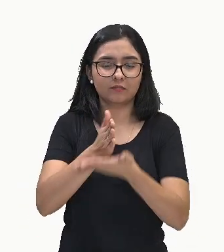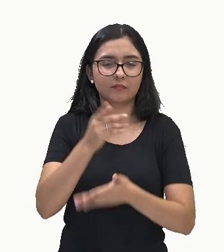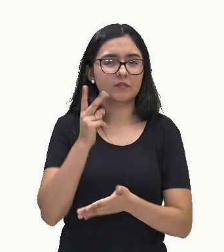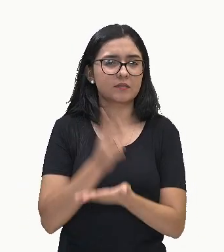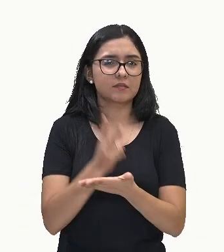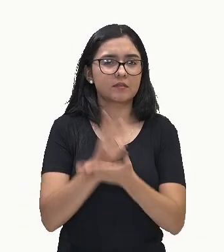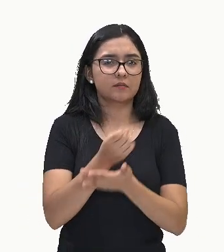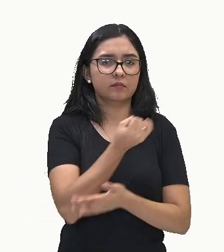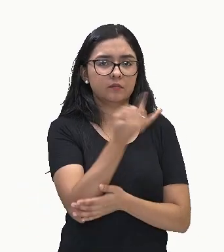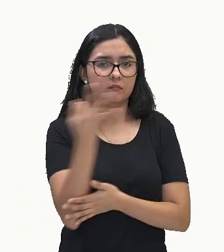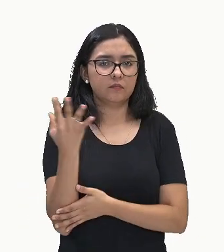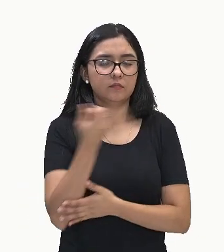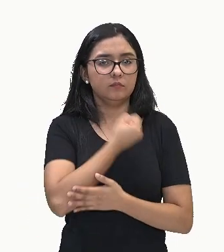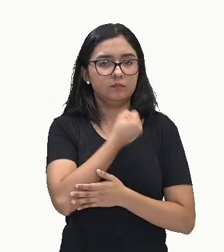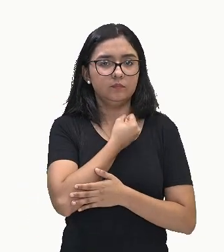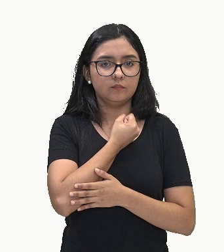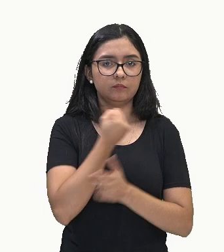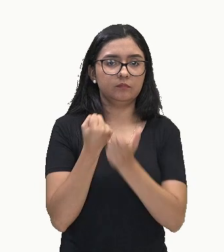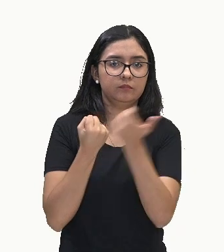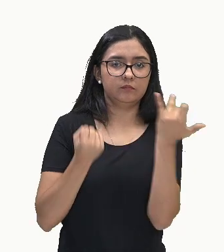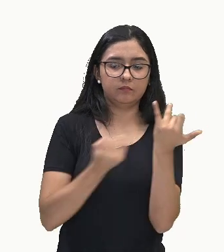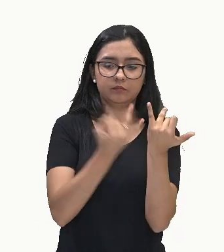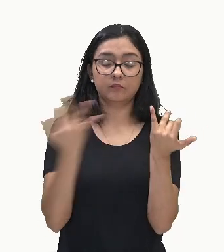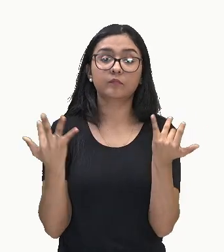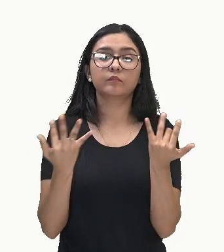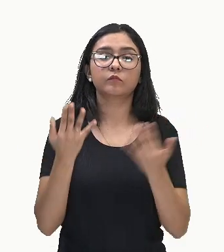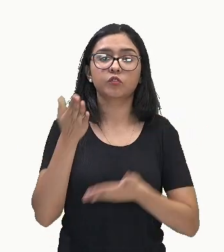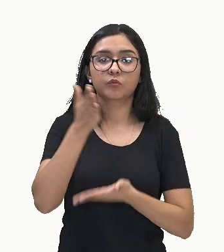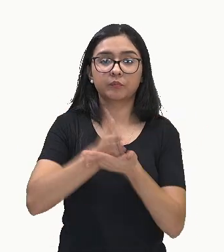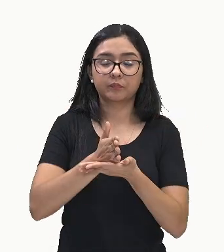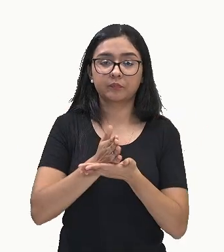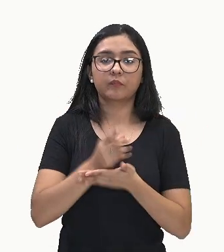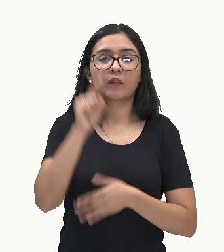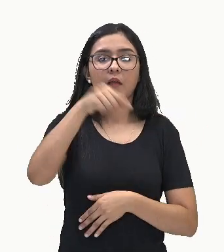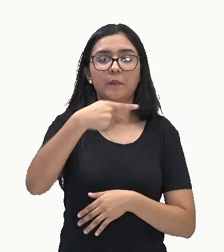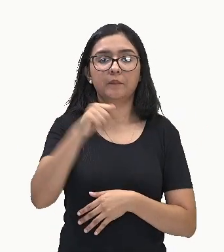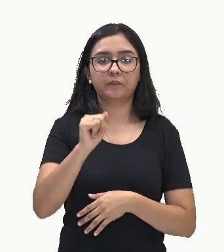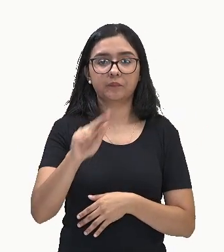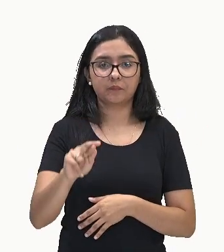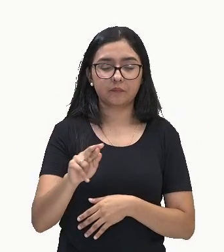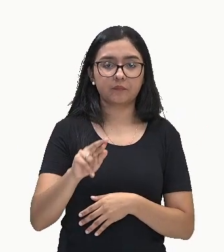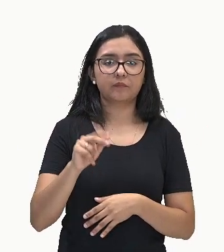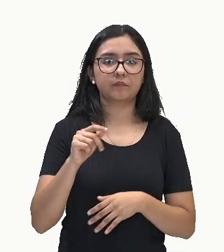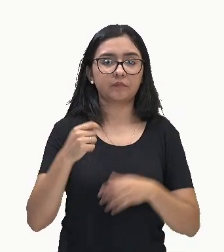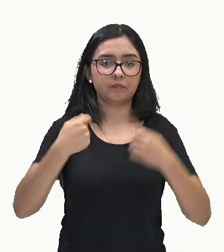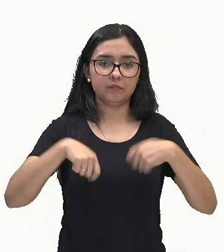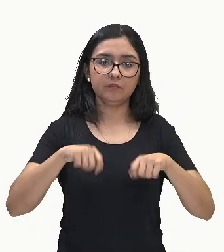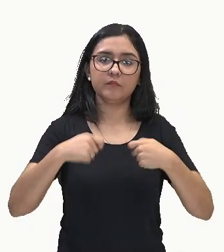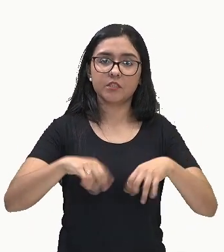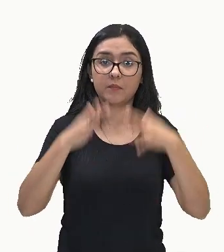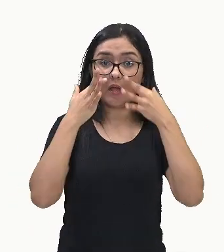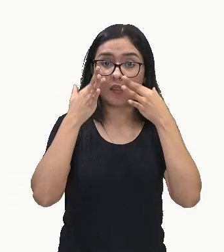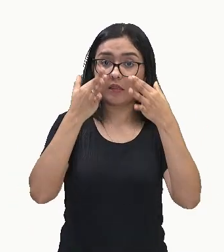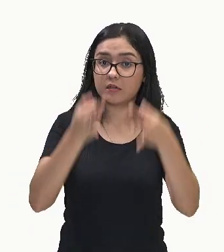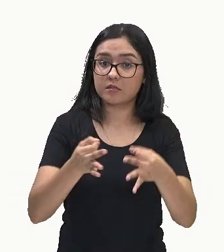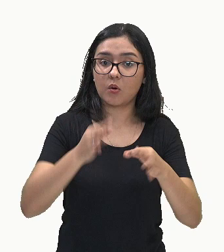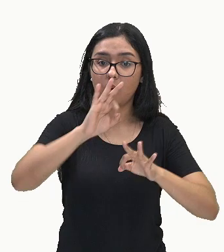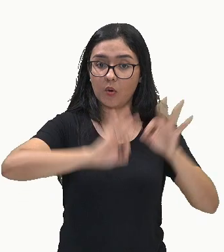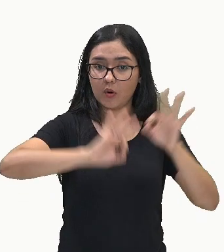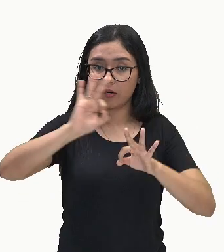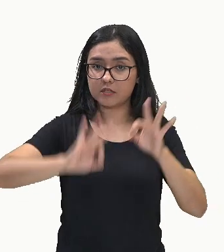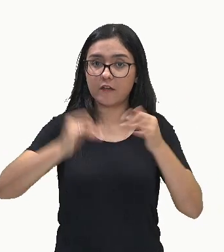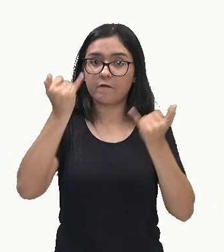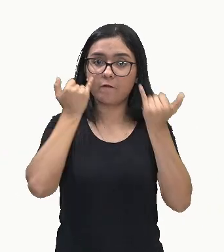quantidade de termos né de uma mediana for um número par temos que tomar o cuidado né de organizar os